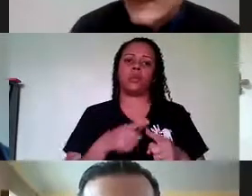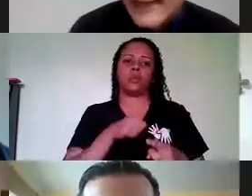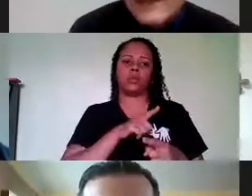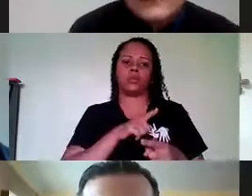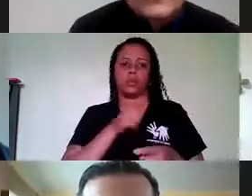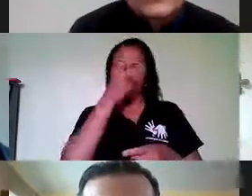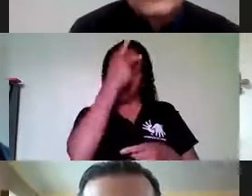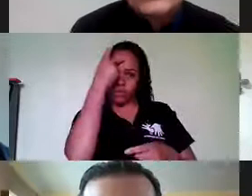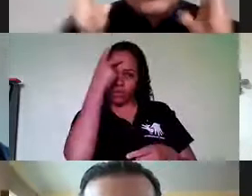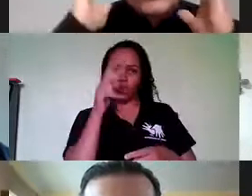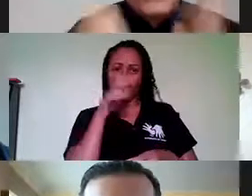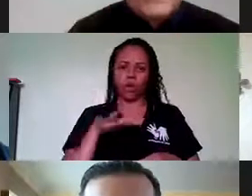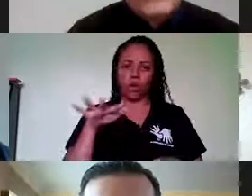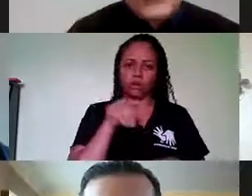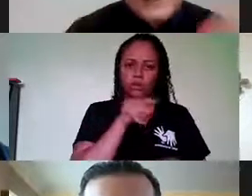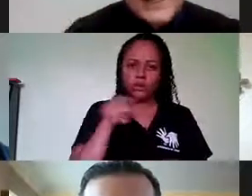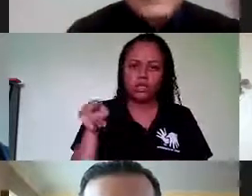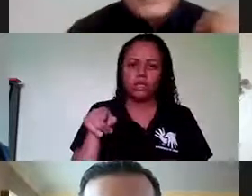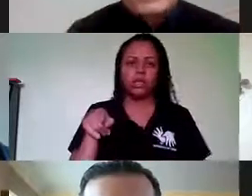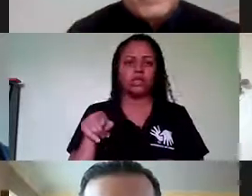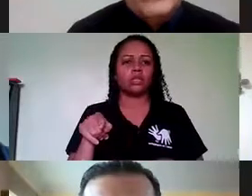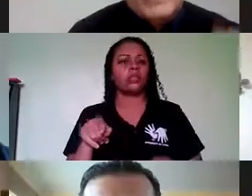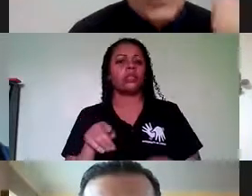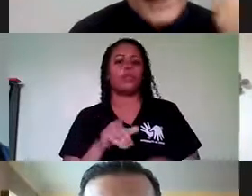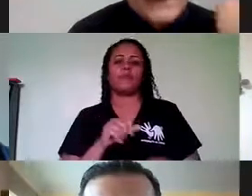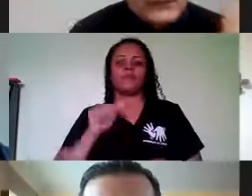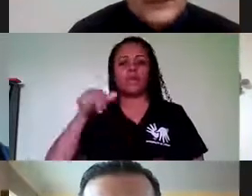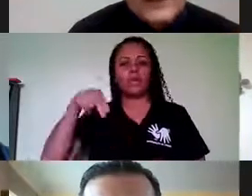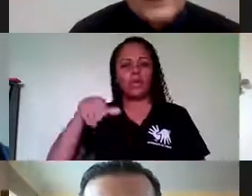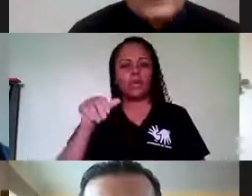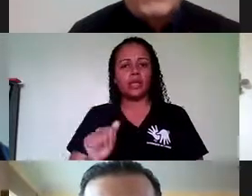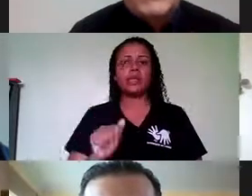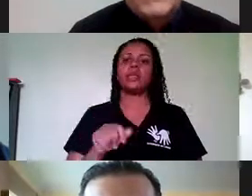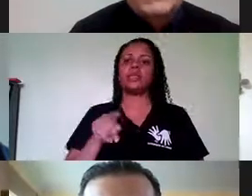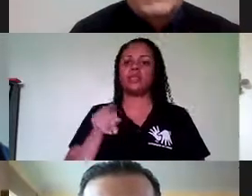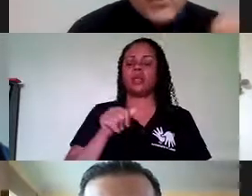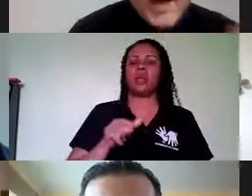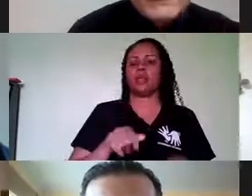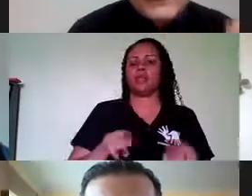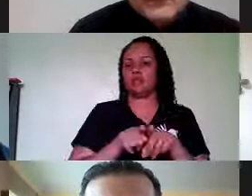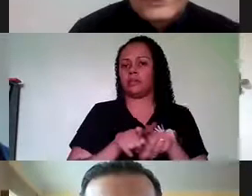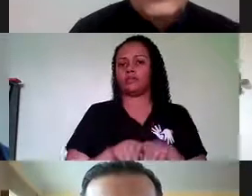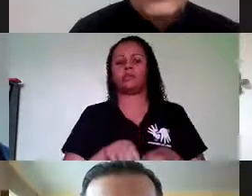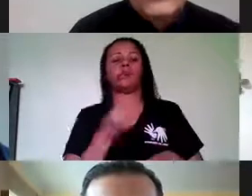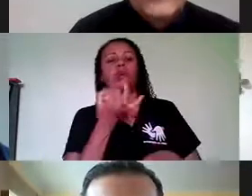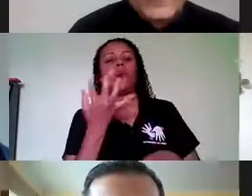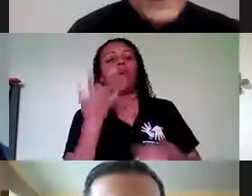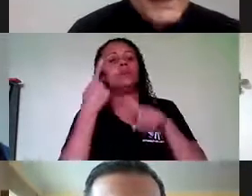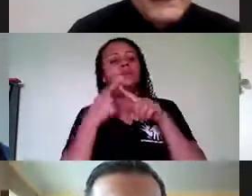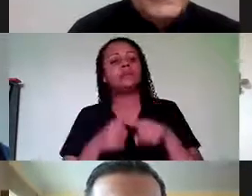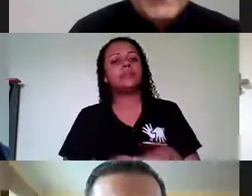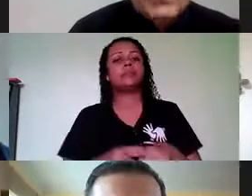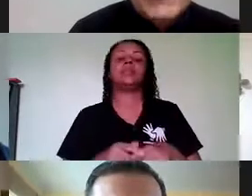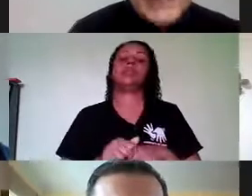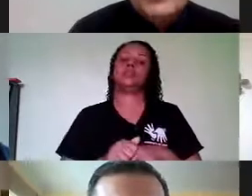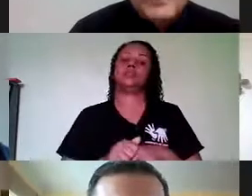pessoas fantásticas, né? Eu vejo que a Ana lá de Brasília, quantas vezes, a Ana Feminella, quantas vezes a